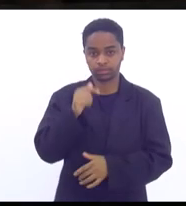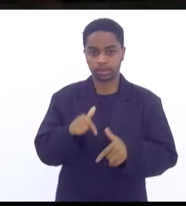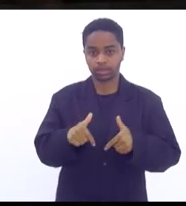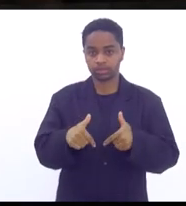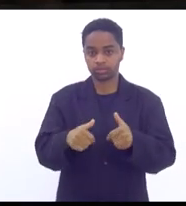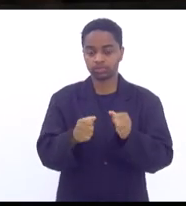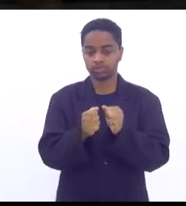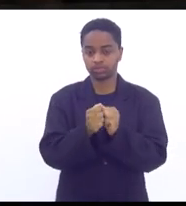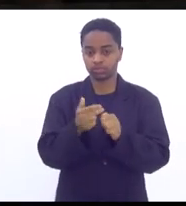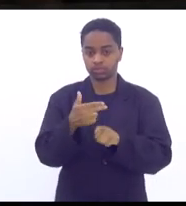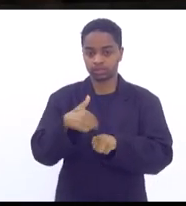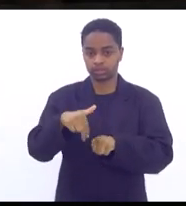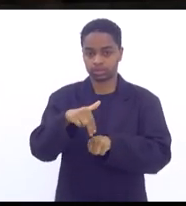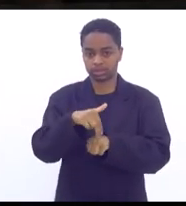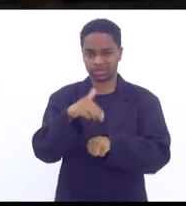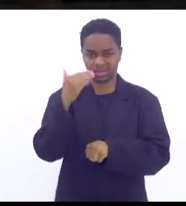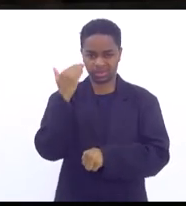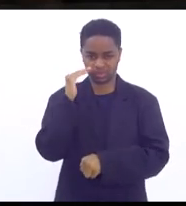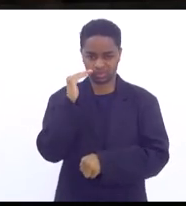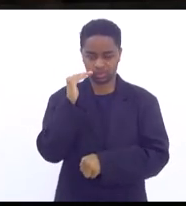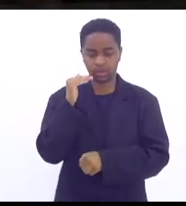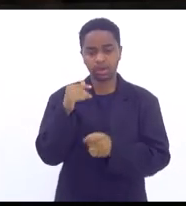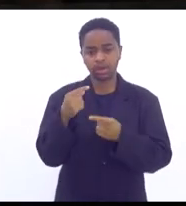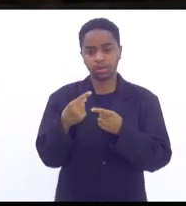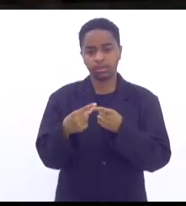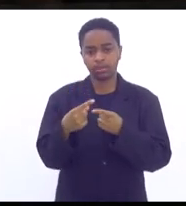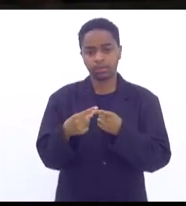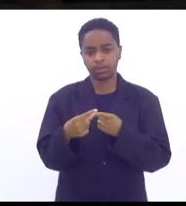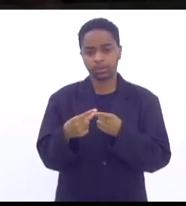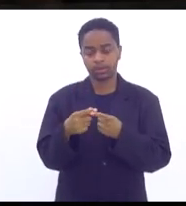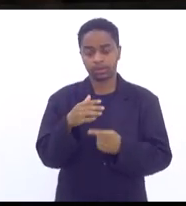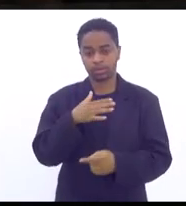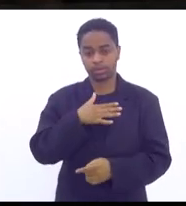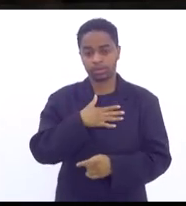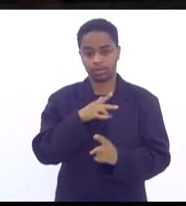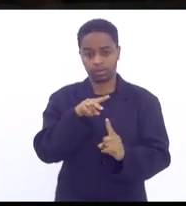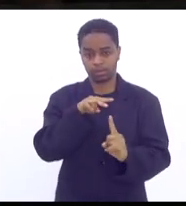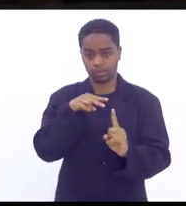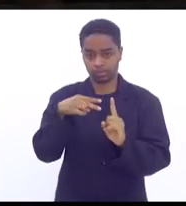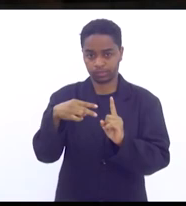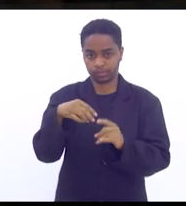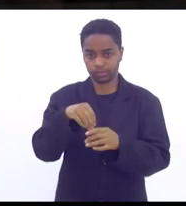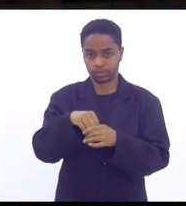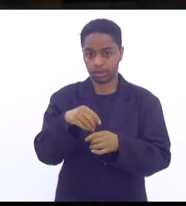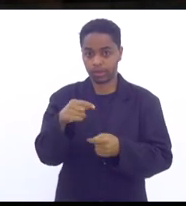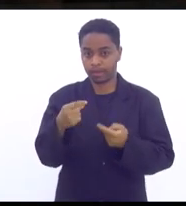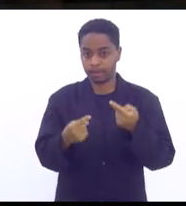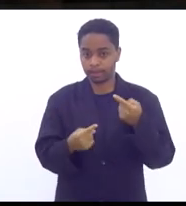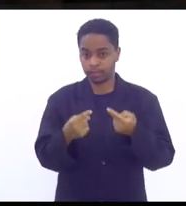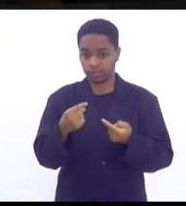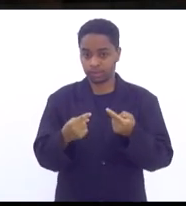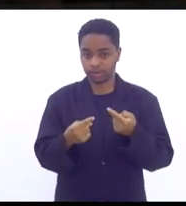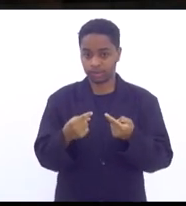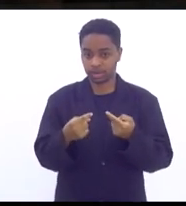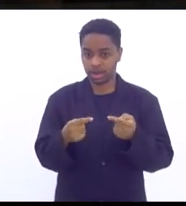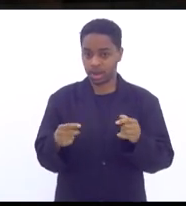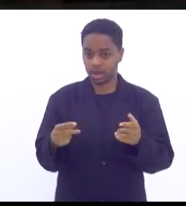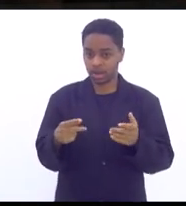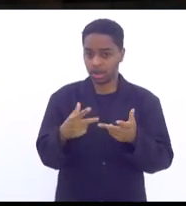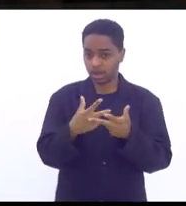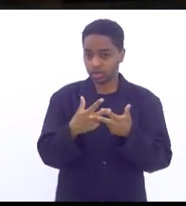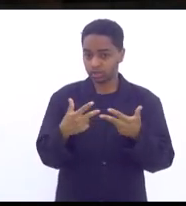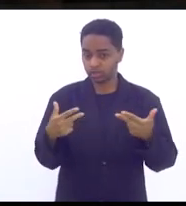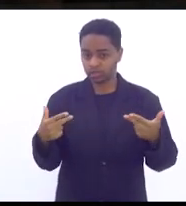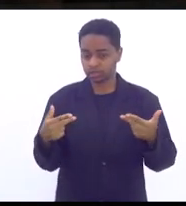com a União. O senhor está entendendo? Porque, na minha ótica, na política, nada acontece, deputado